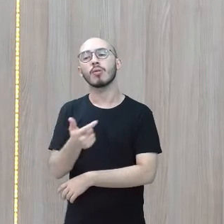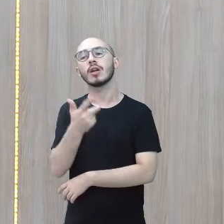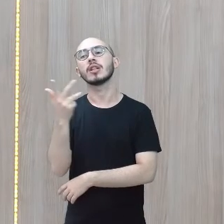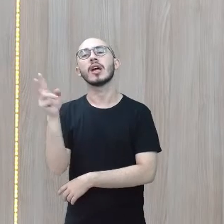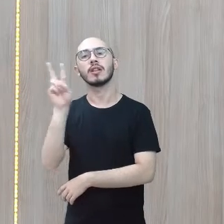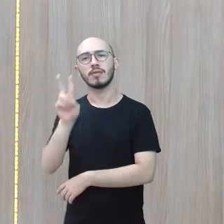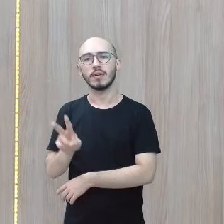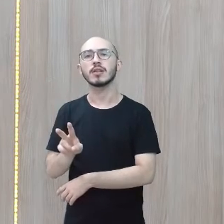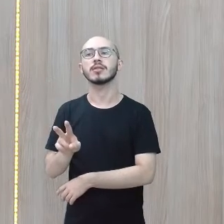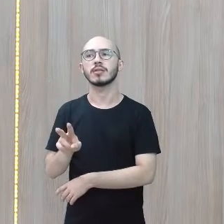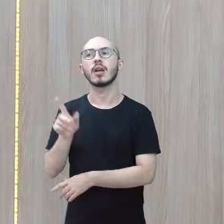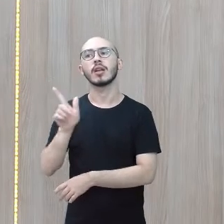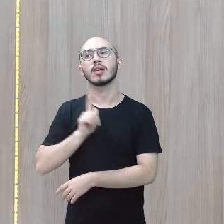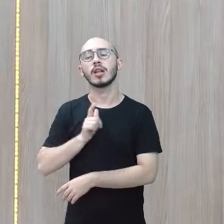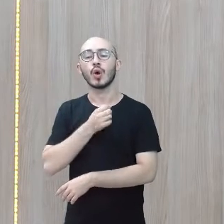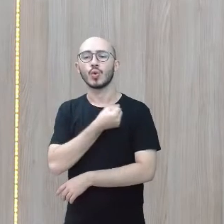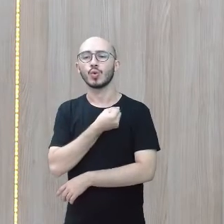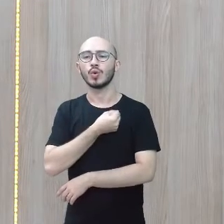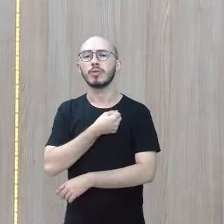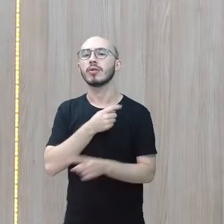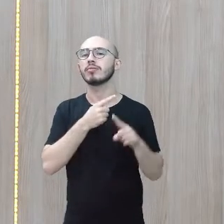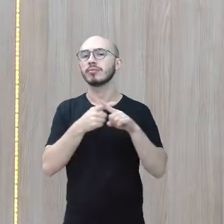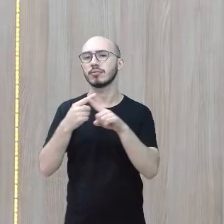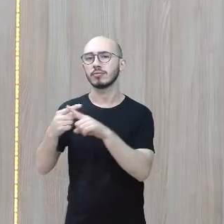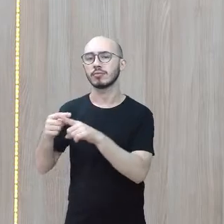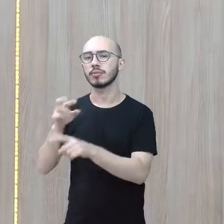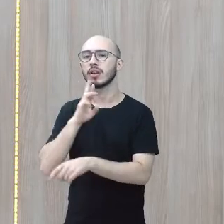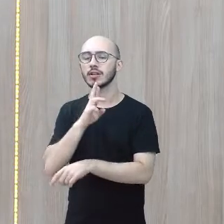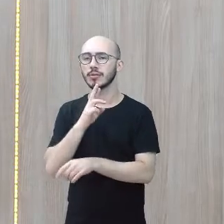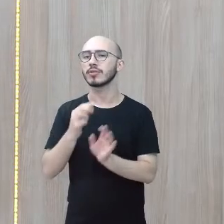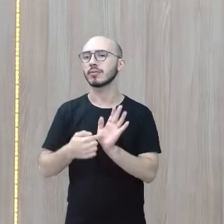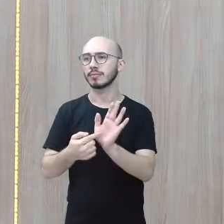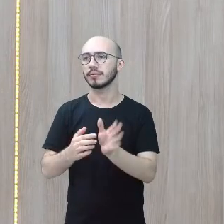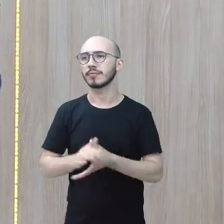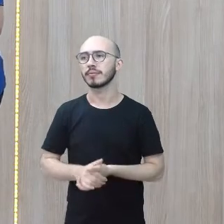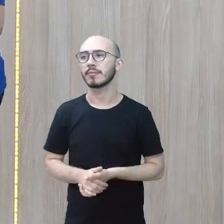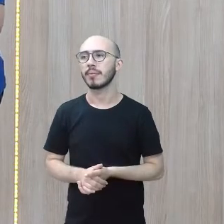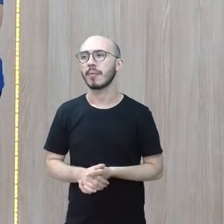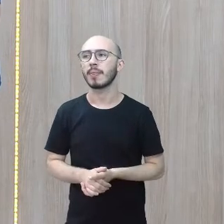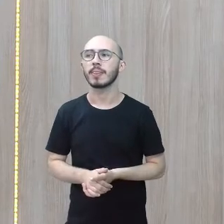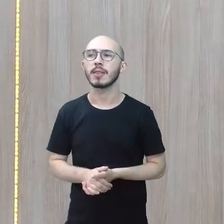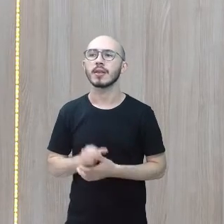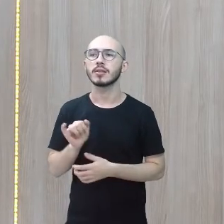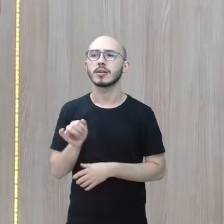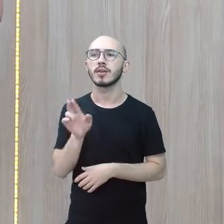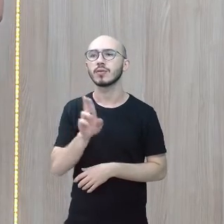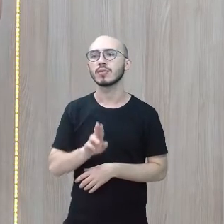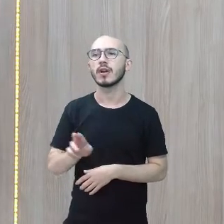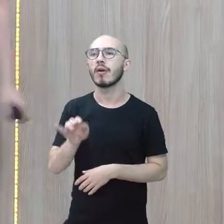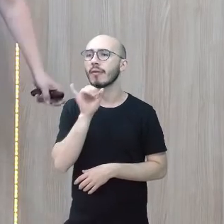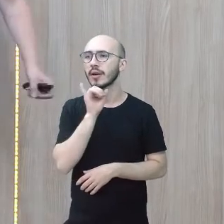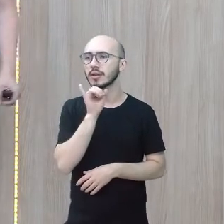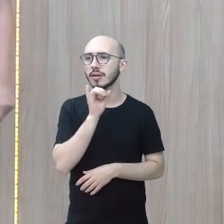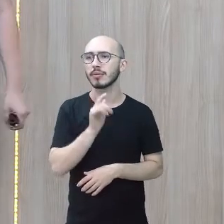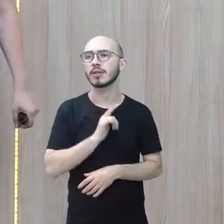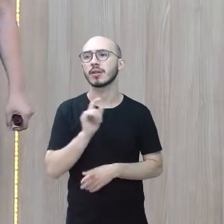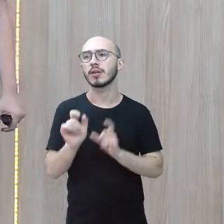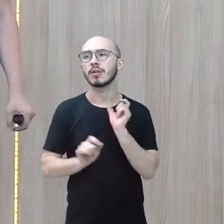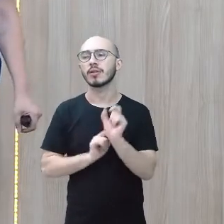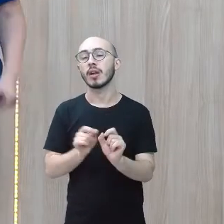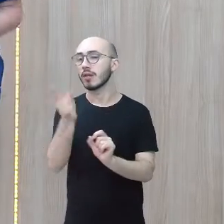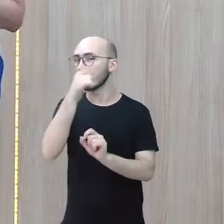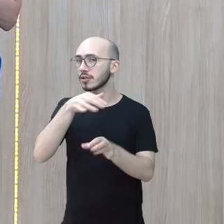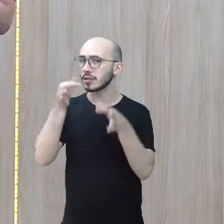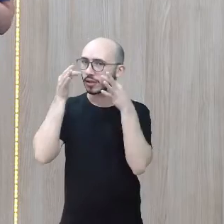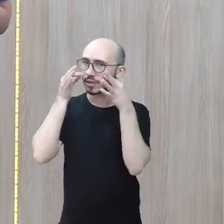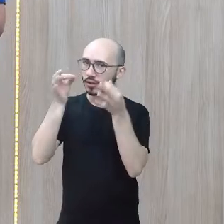fator foi multiplicado para que aquela resposta aparecesse, tá? Se a gente for utilizar o exemplo seguinte, e aí eu quero chamar a